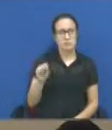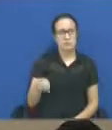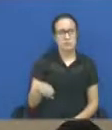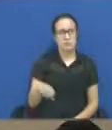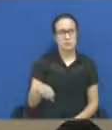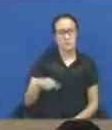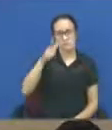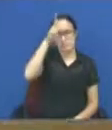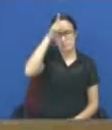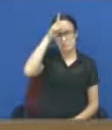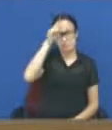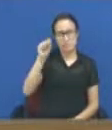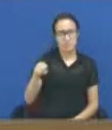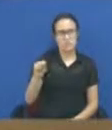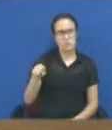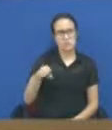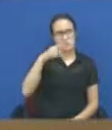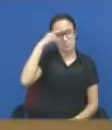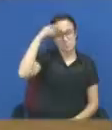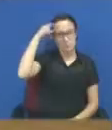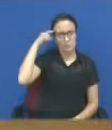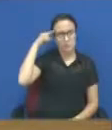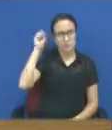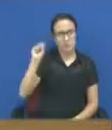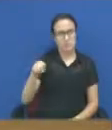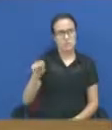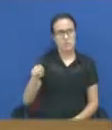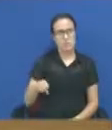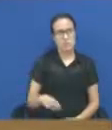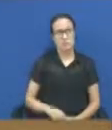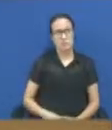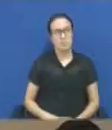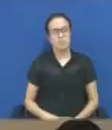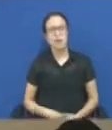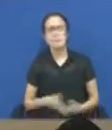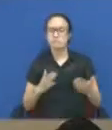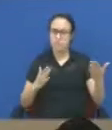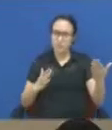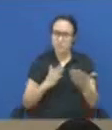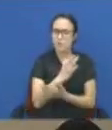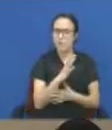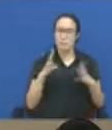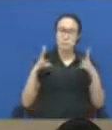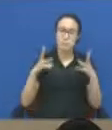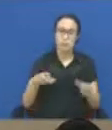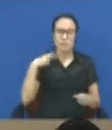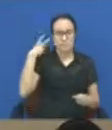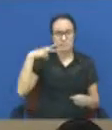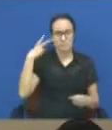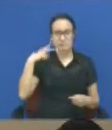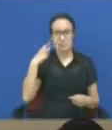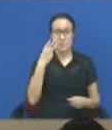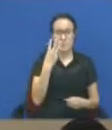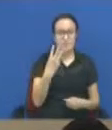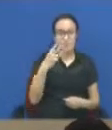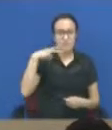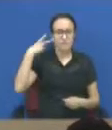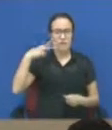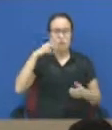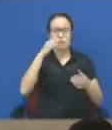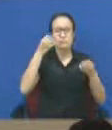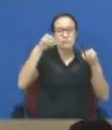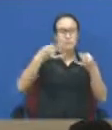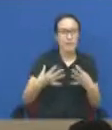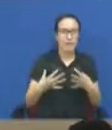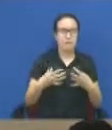Sidney Pascotto. Sim. E o Wilson Cerqueira. Sim. A moção foi aprovada por todos os senhores vereadores. 3 vereadores solicitaram